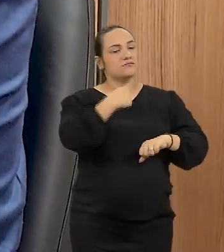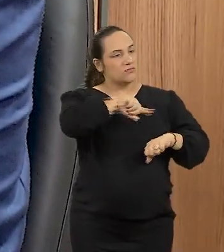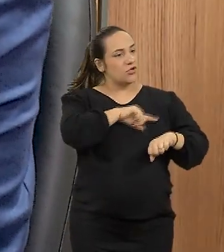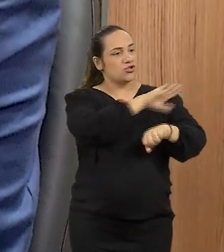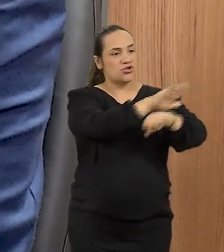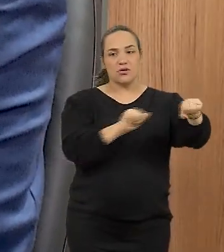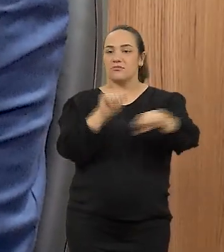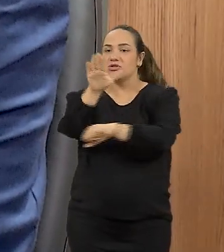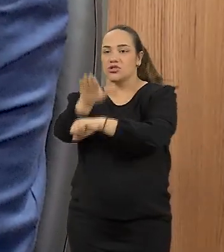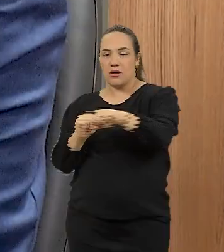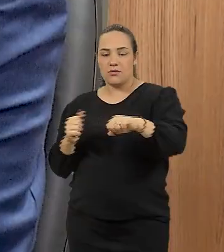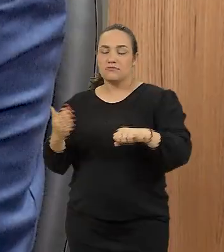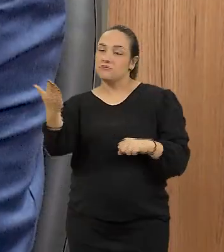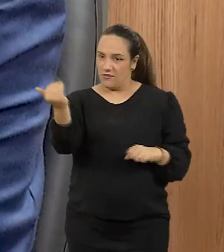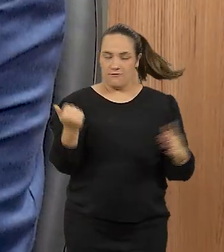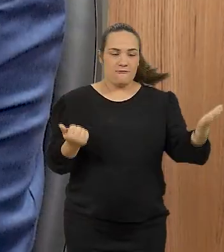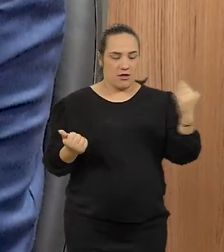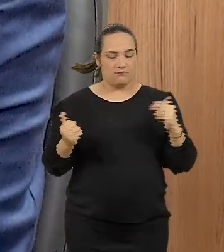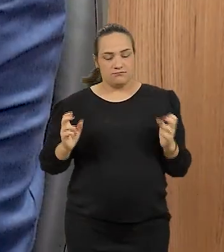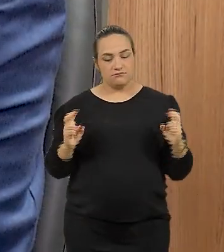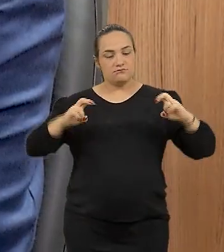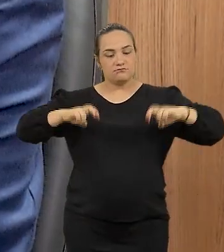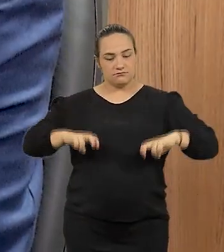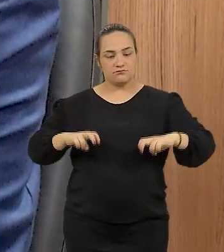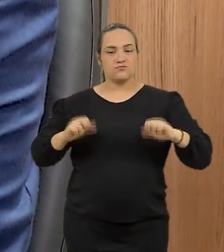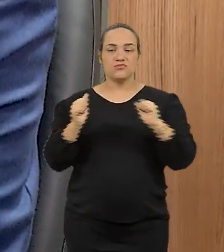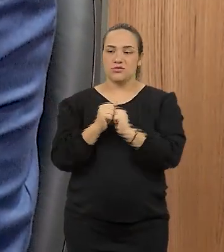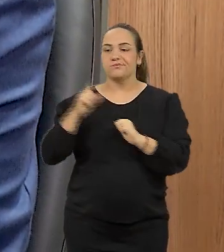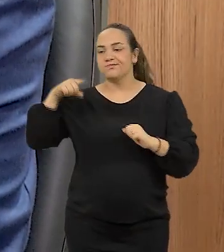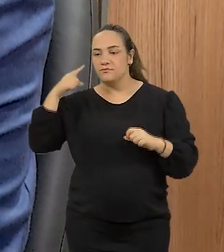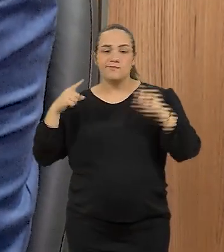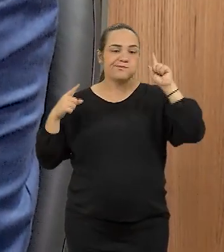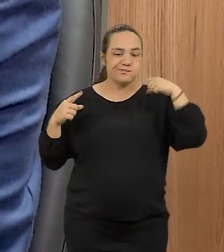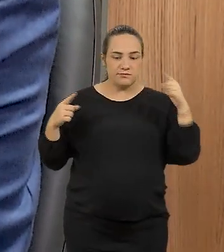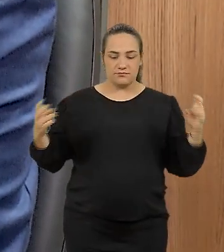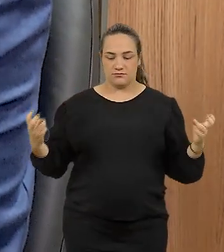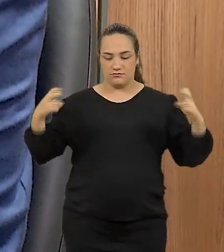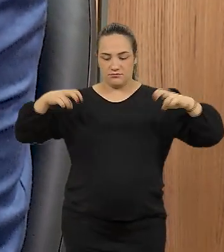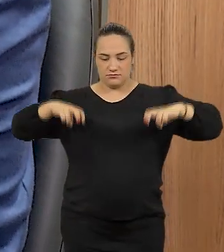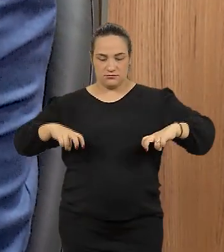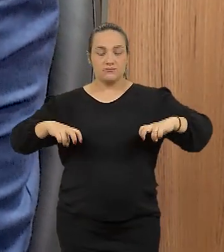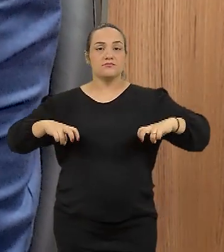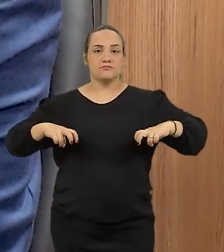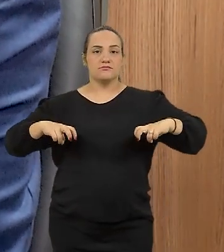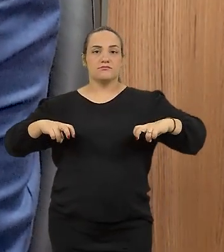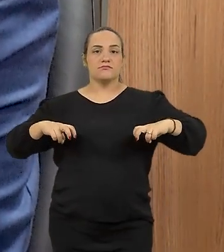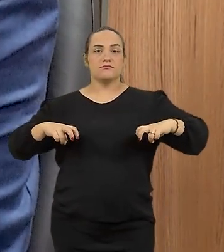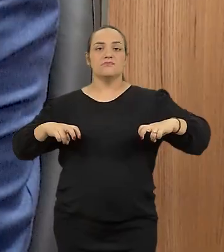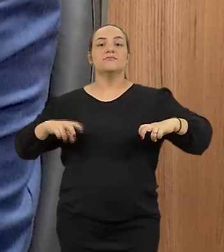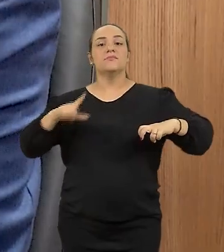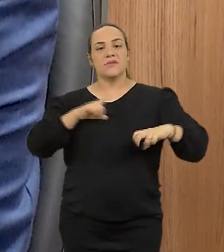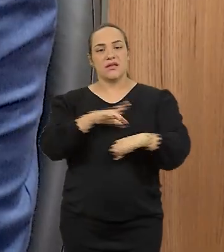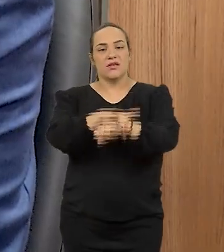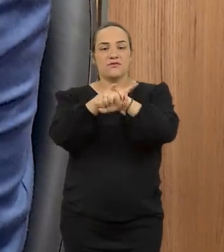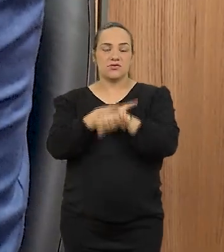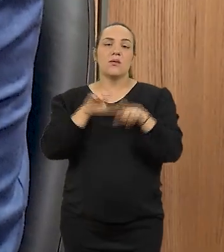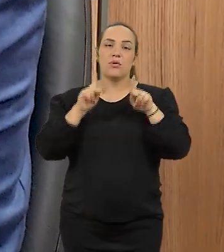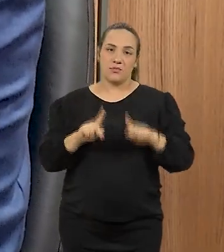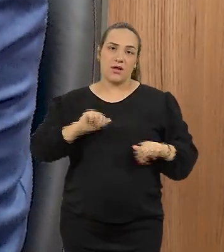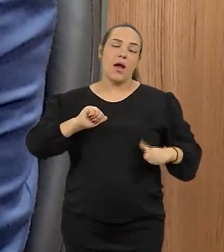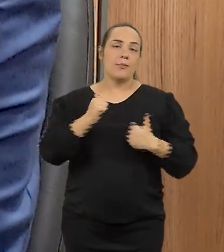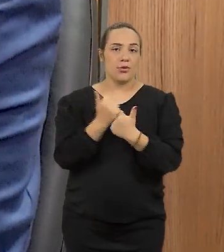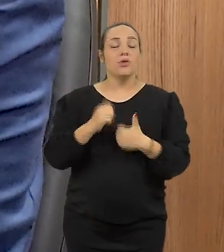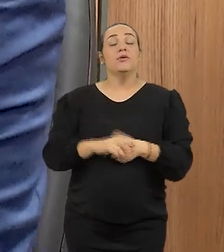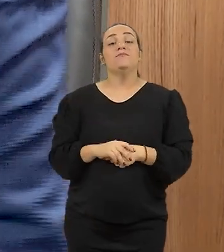alguma coisa, nós chamamos a parte. Contacta. Aí a parte vem com o advogado, ou também. Há um apoio da